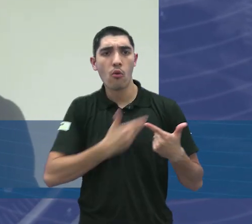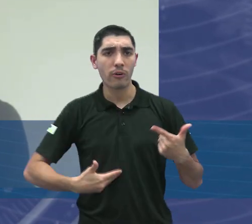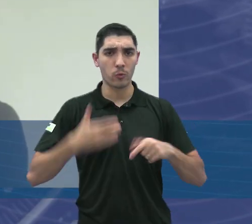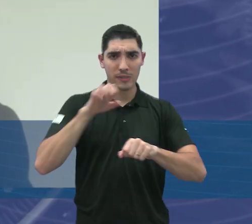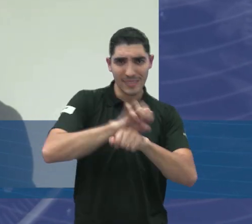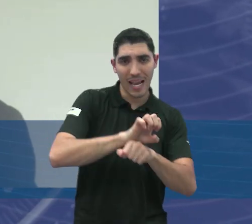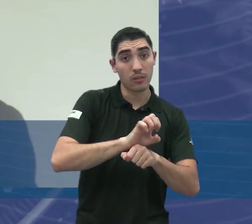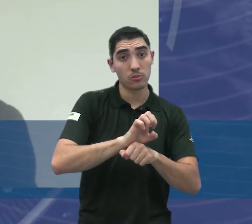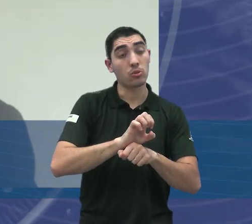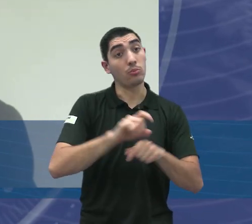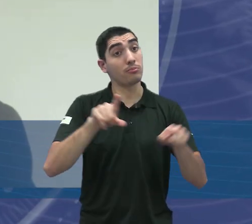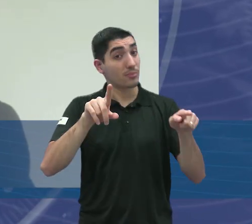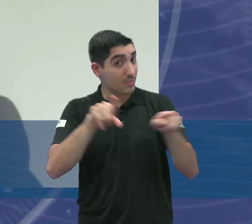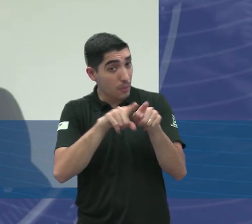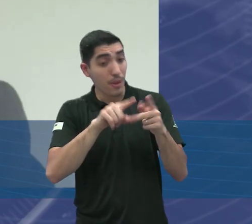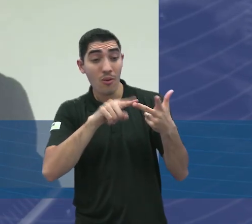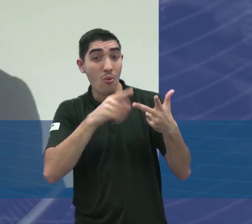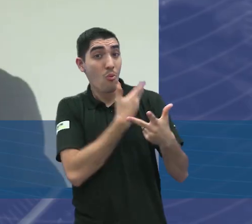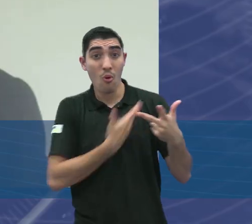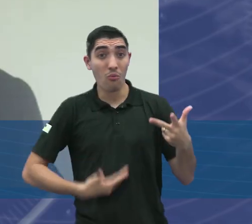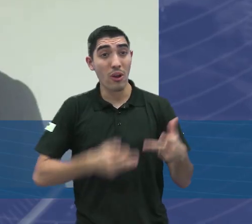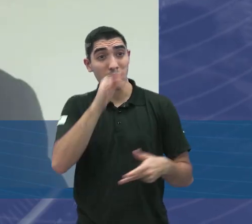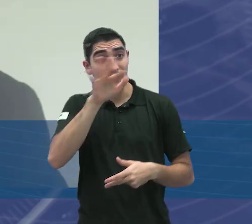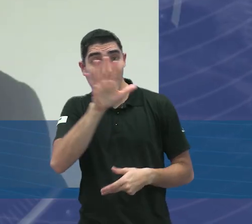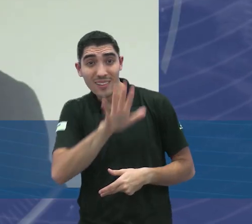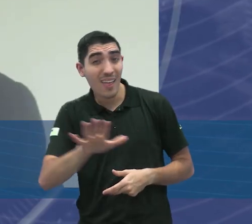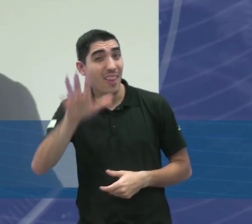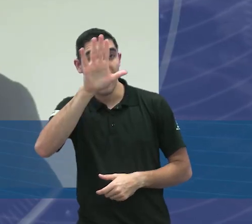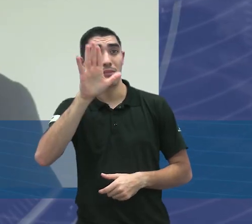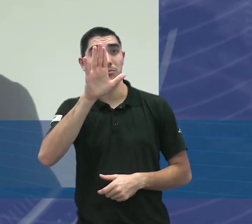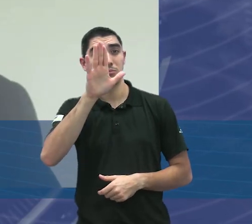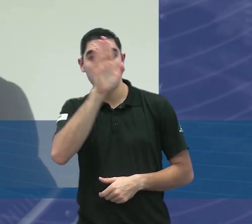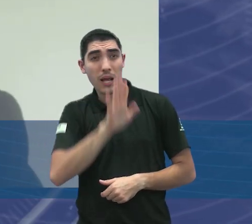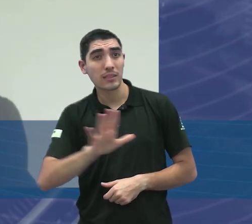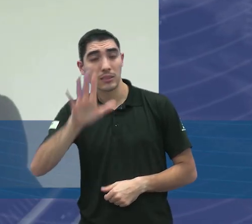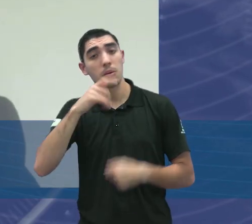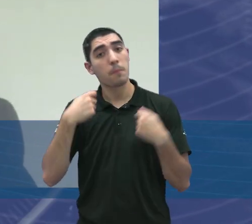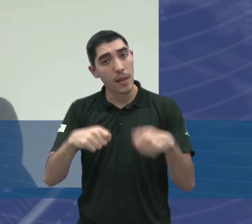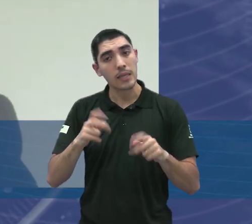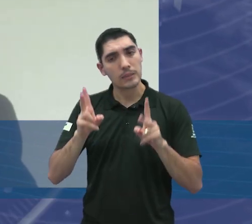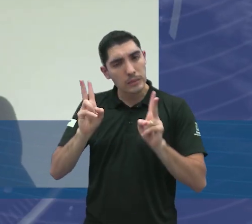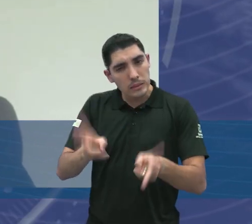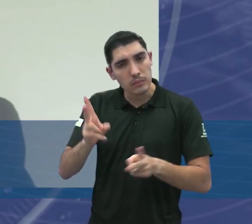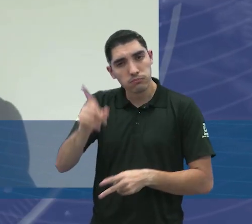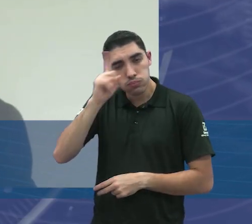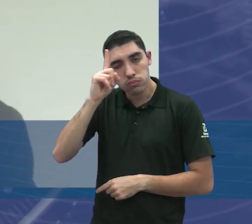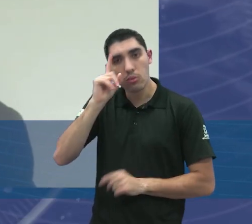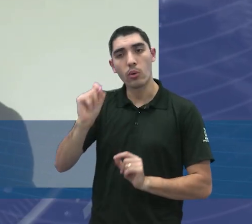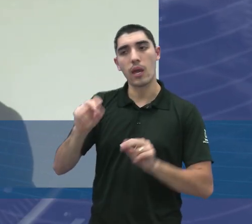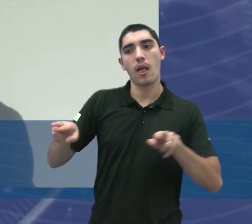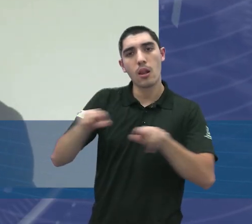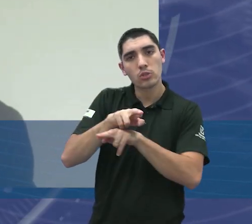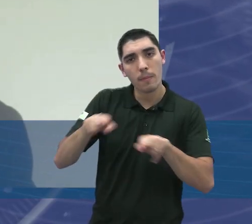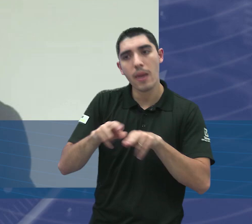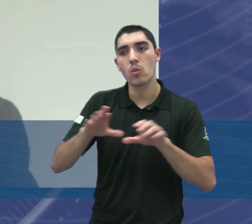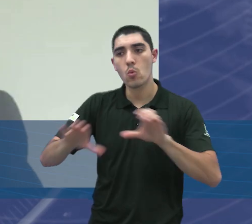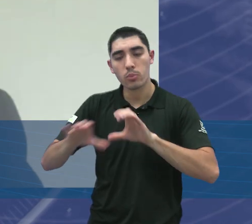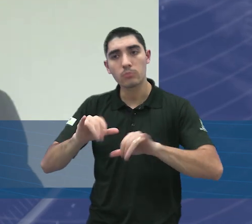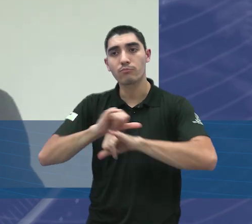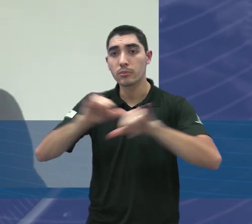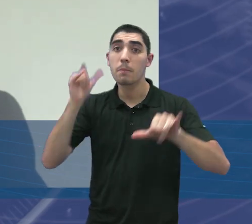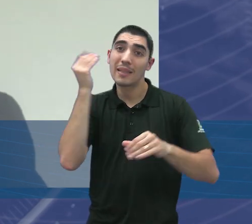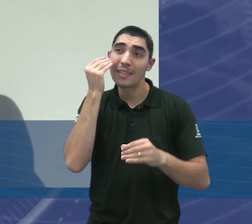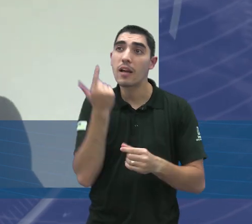que se unir com os empresários, e essa união é importante, né? Que realmente possa procurar outros mercados.